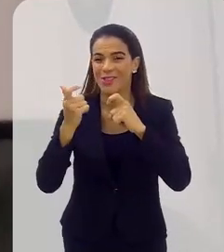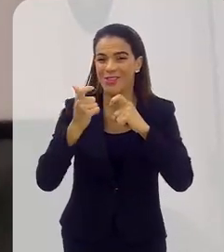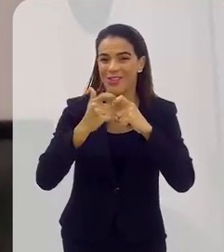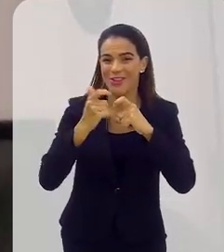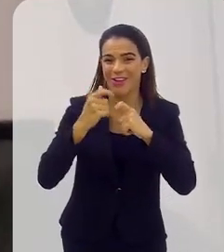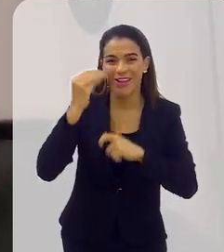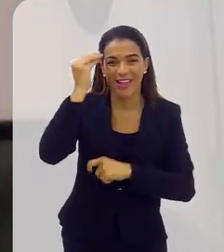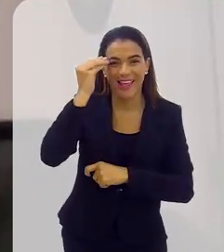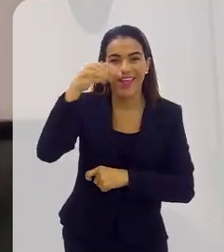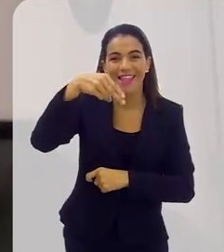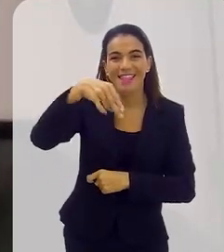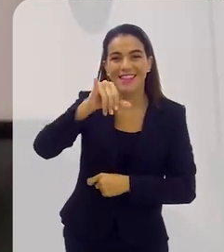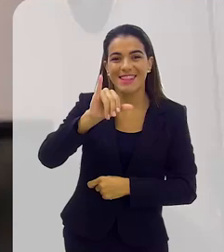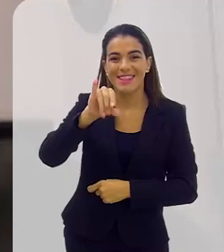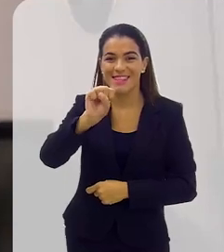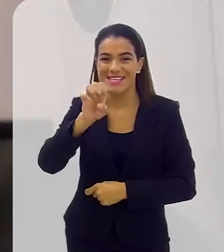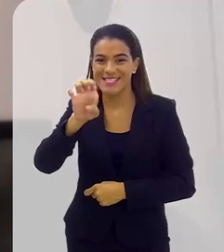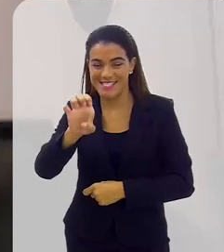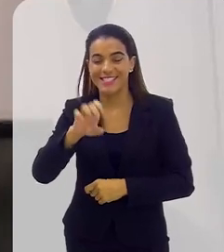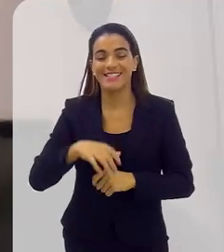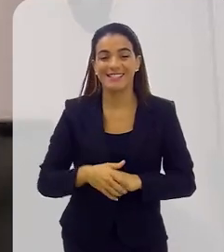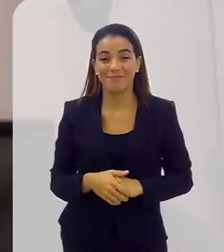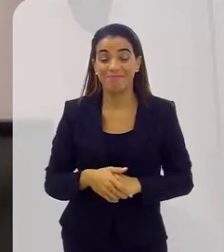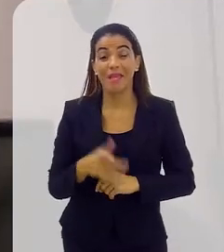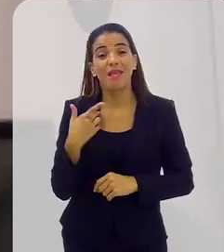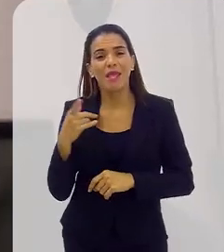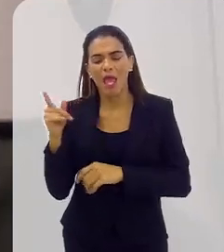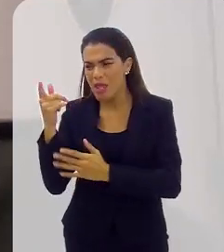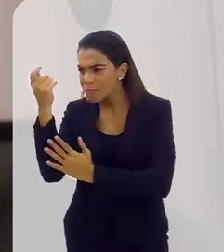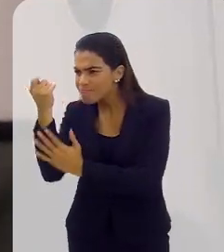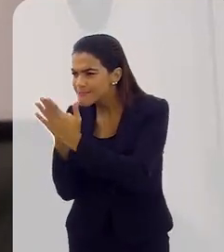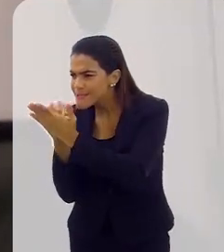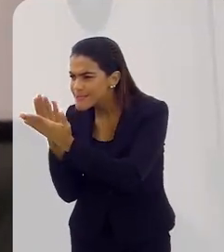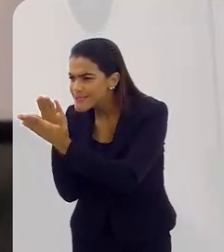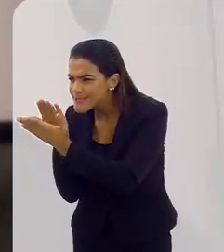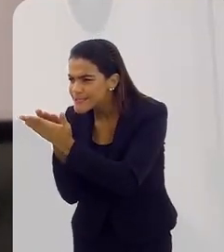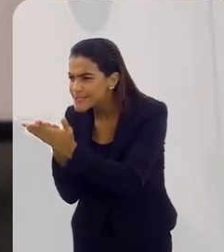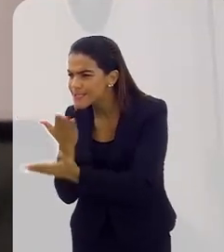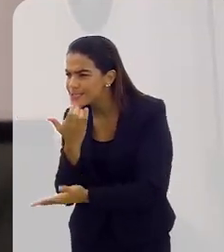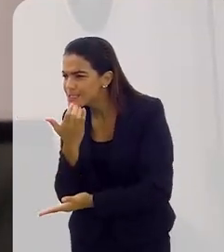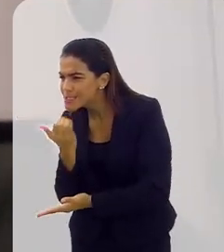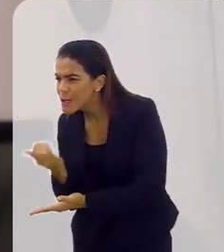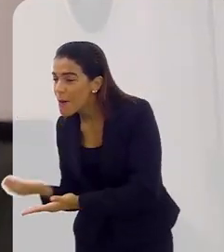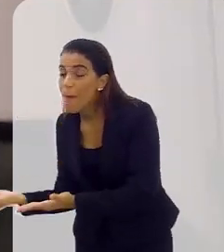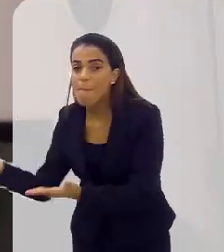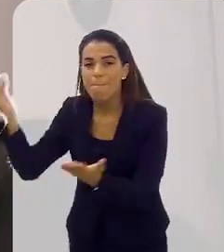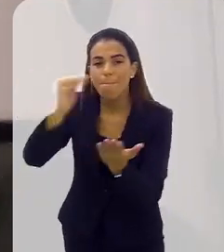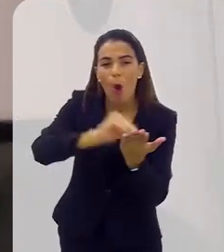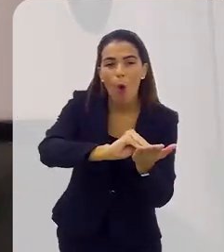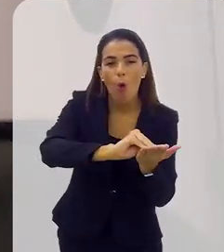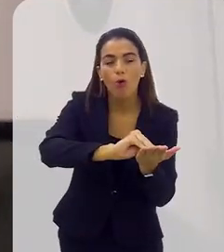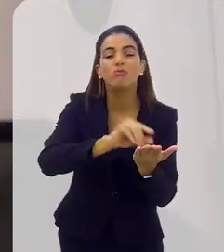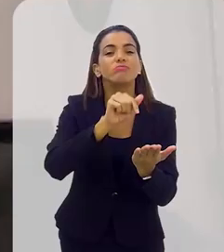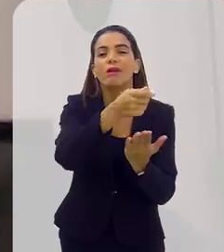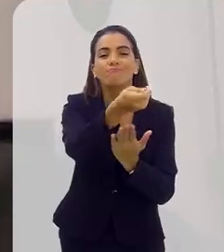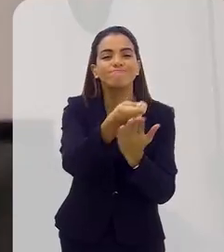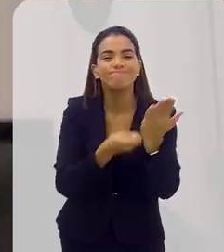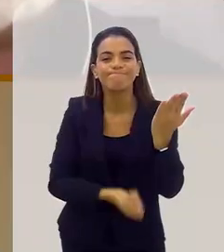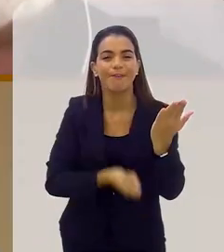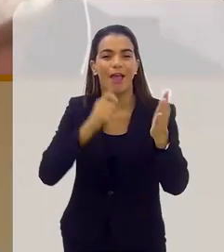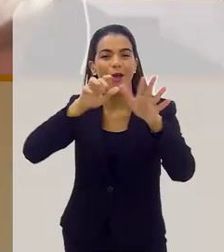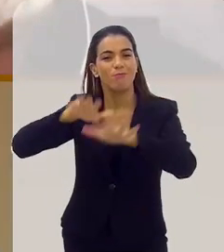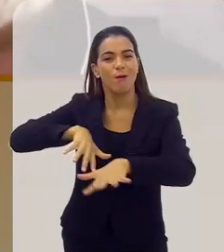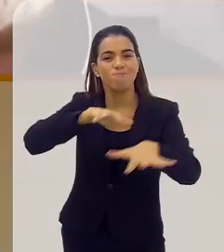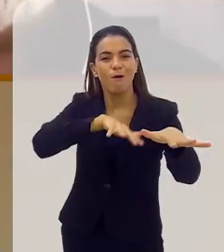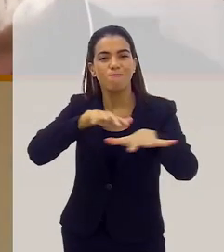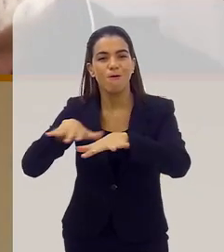doutora Nise da Silveira, e aí eu trouxe para a Avenida a loucura. Então, essa coisa de você, como é que eu vou